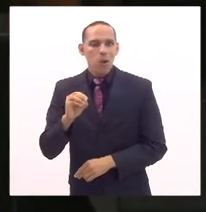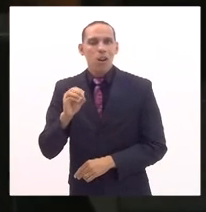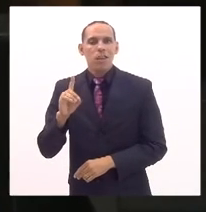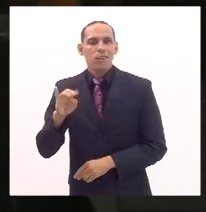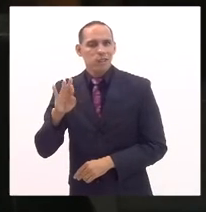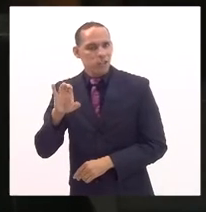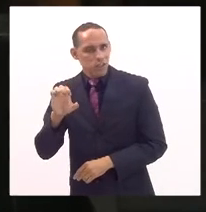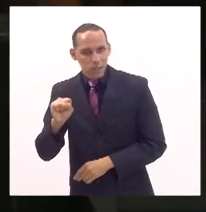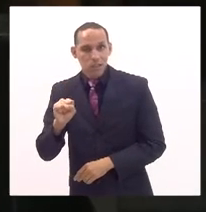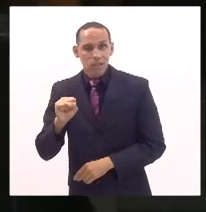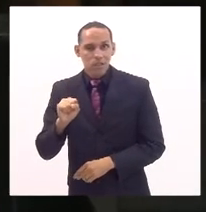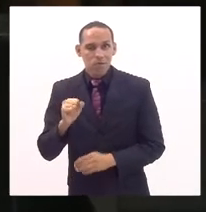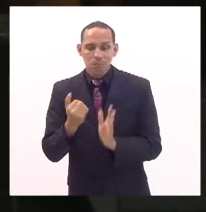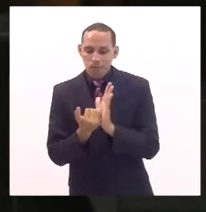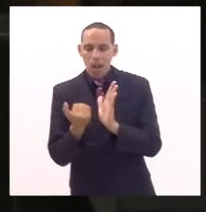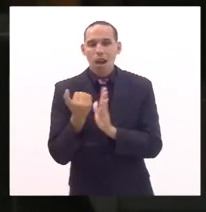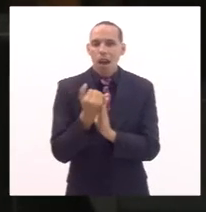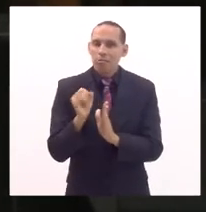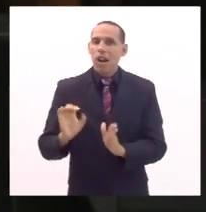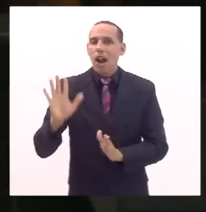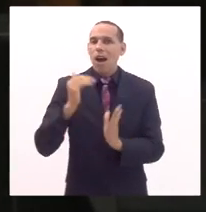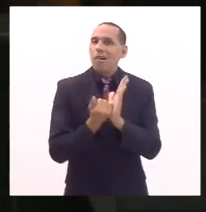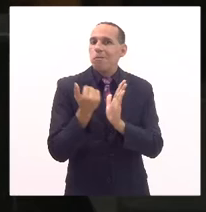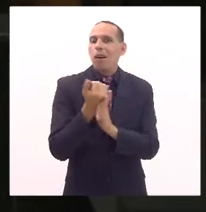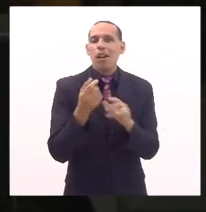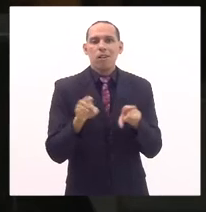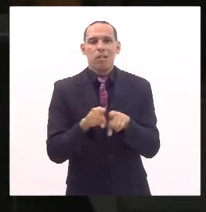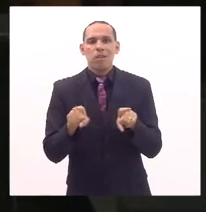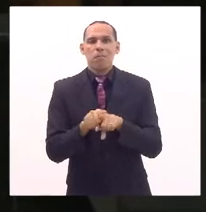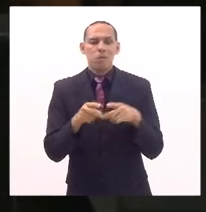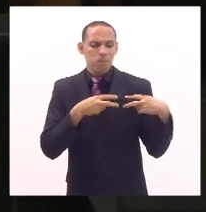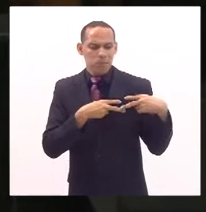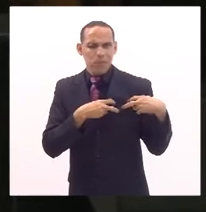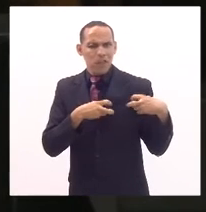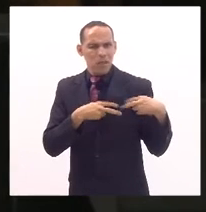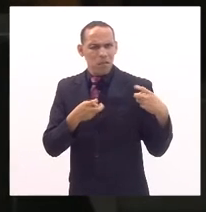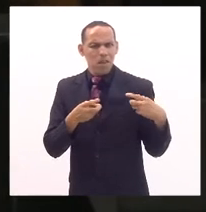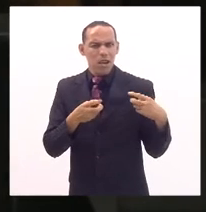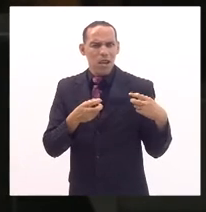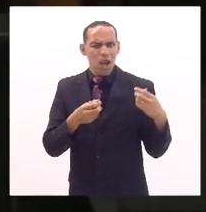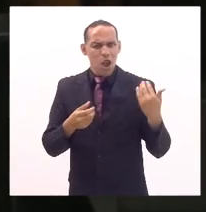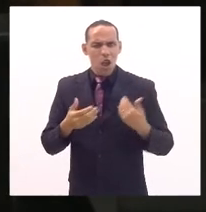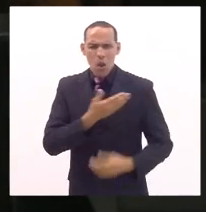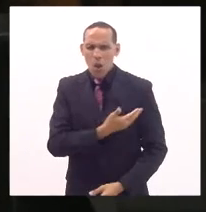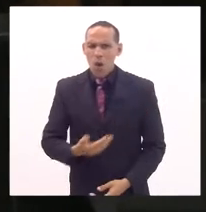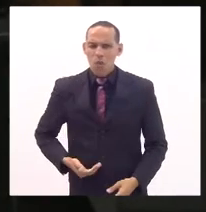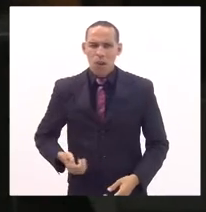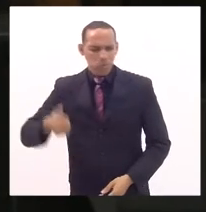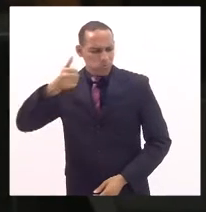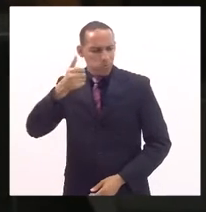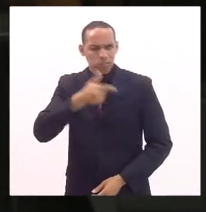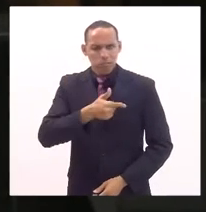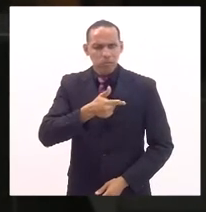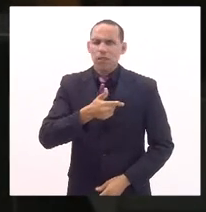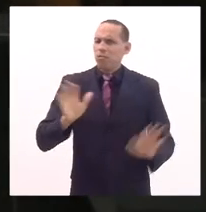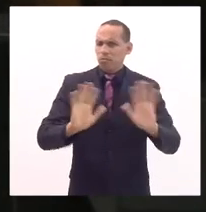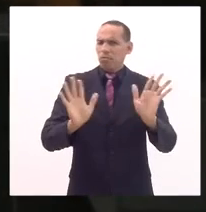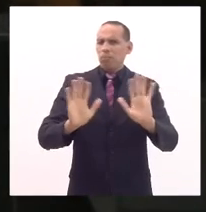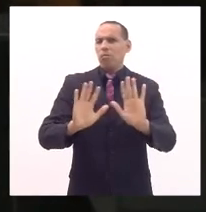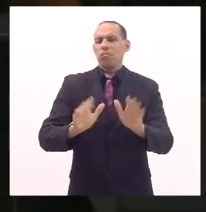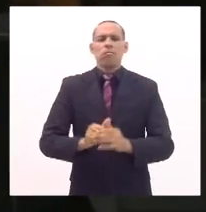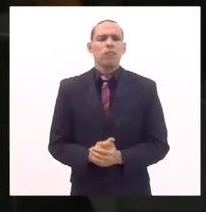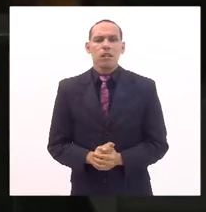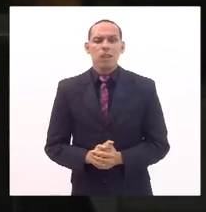aumenta a o papel trabalhos está acima dos governos evidente que não